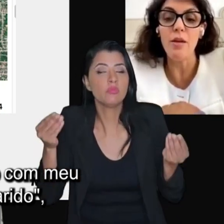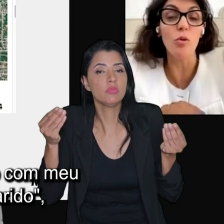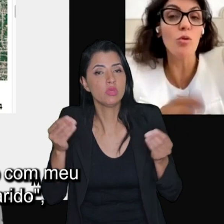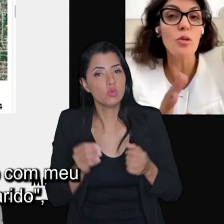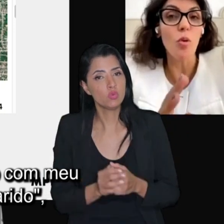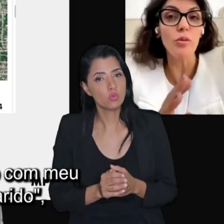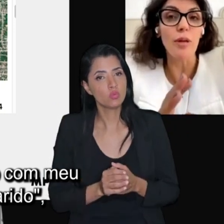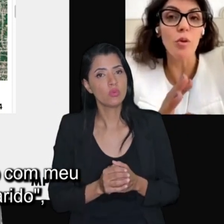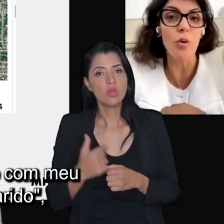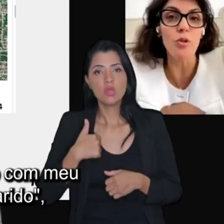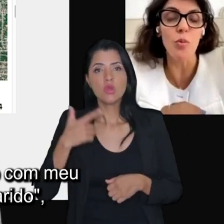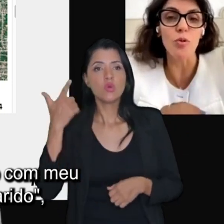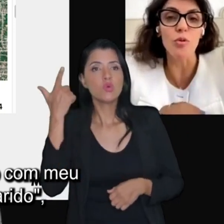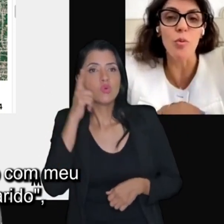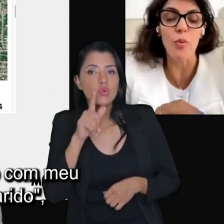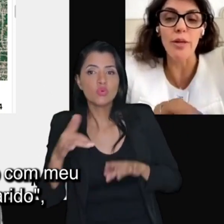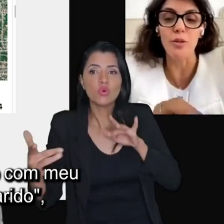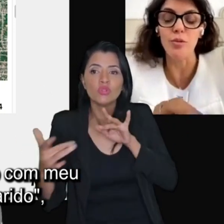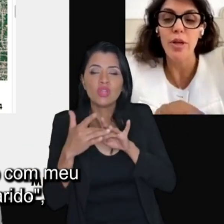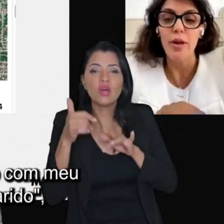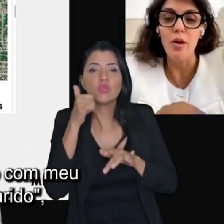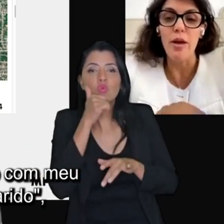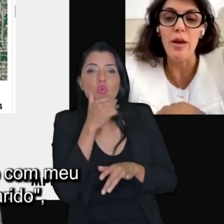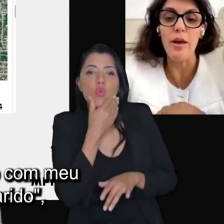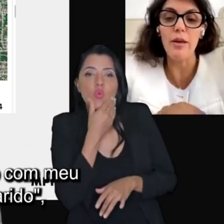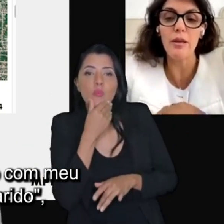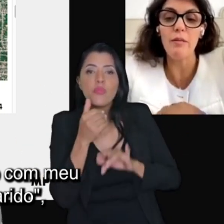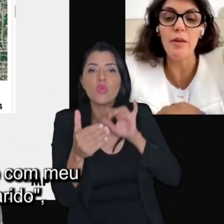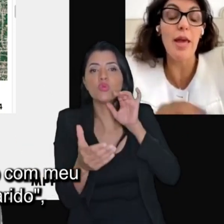e eu não consigo contato com meu esposo, com meu marido,